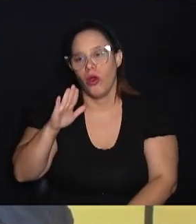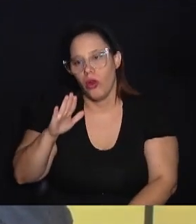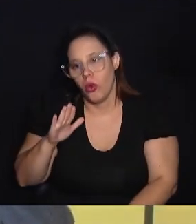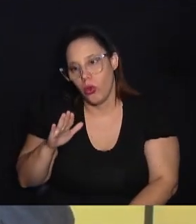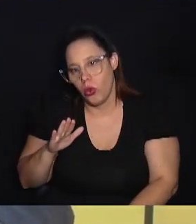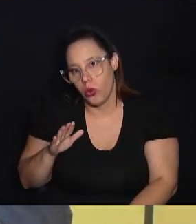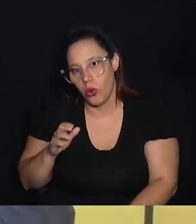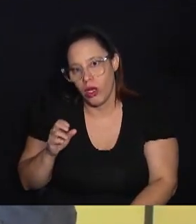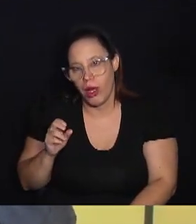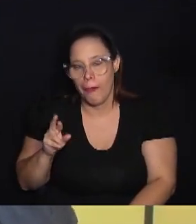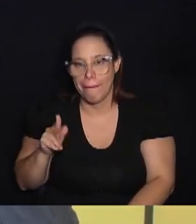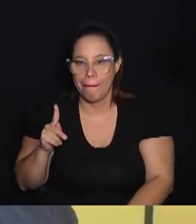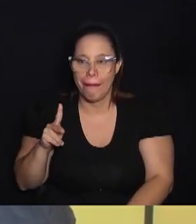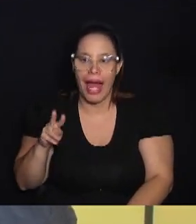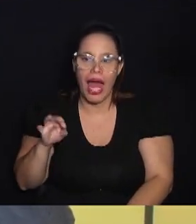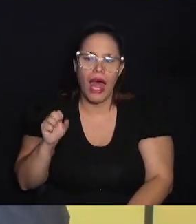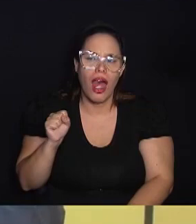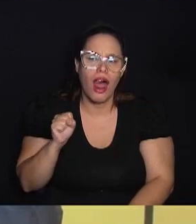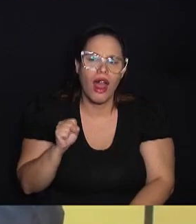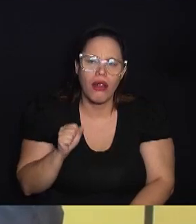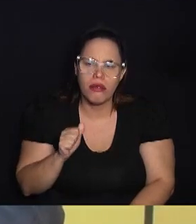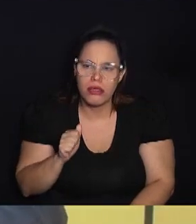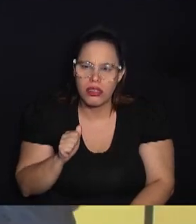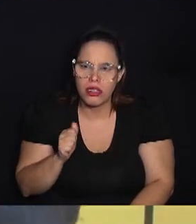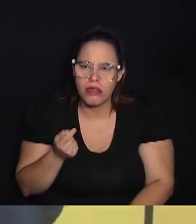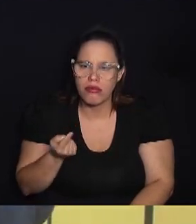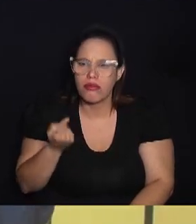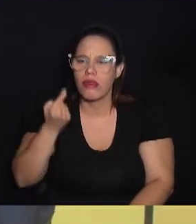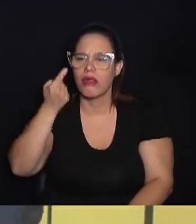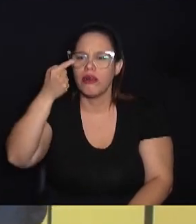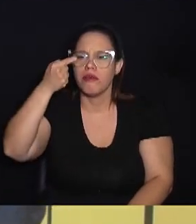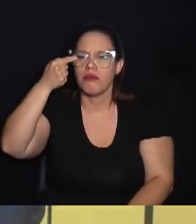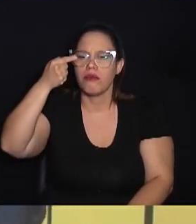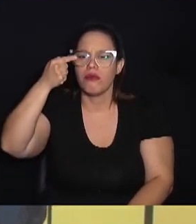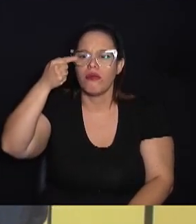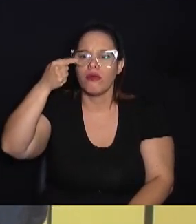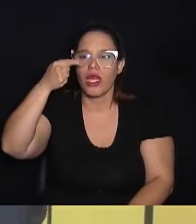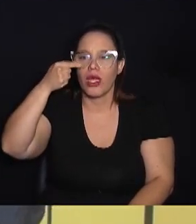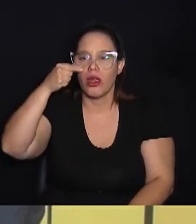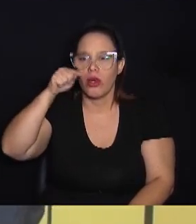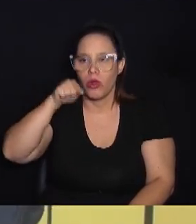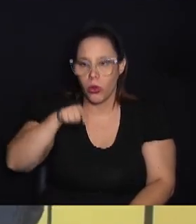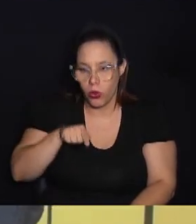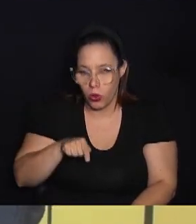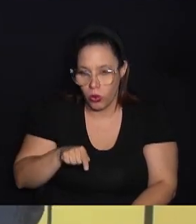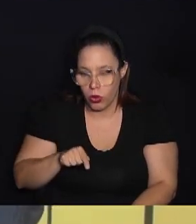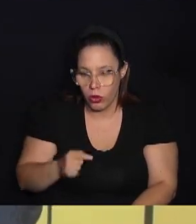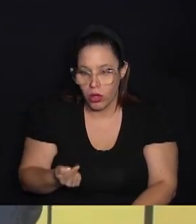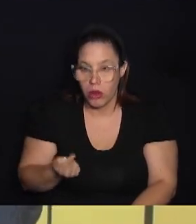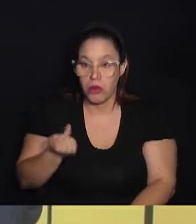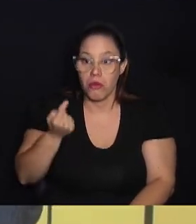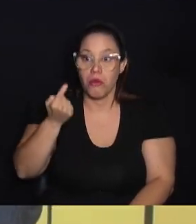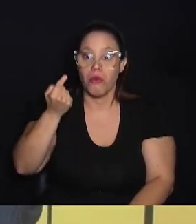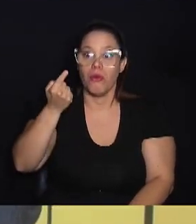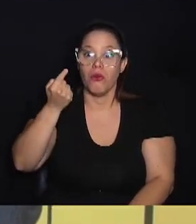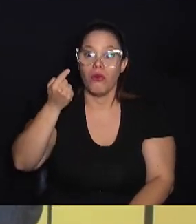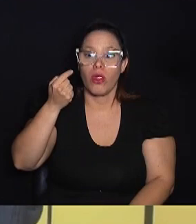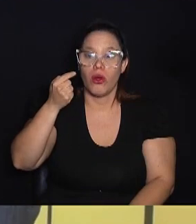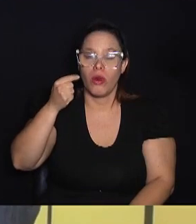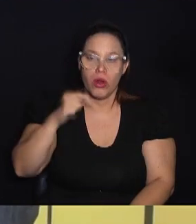as pausas no final da ins no final da s ou algum outro padrão que a gente emprestou do yoga né então acho que